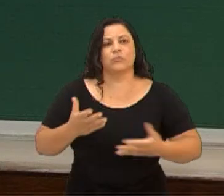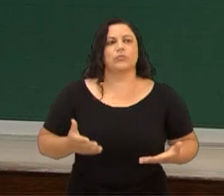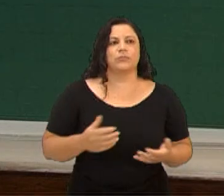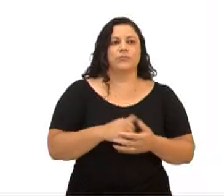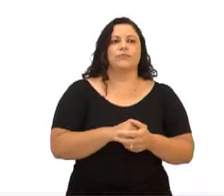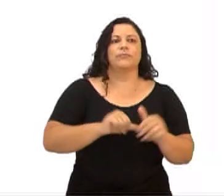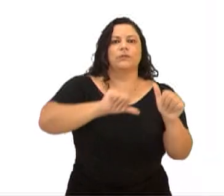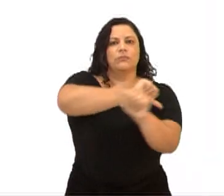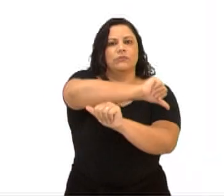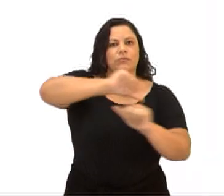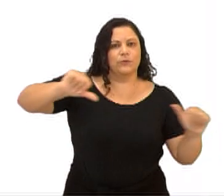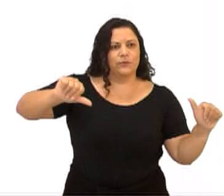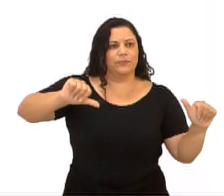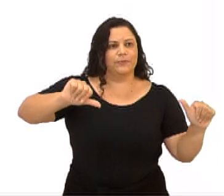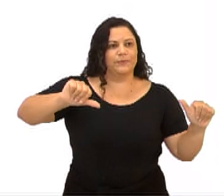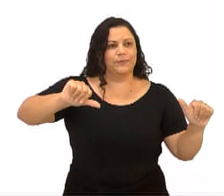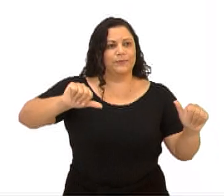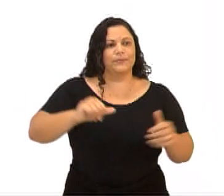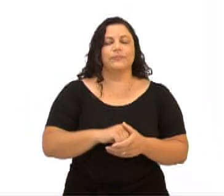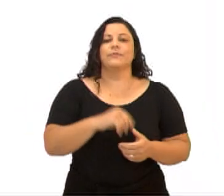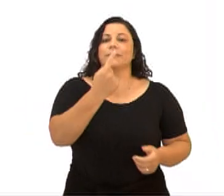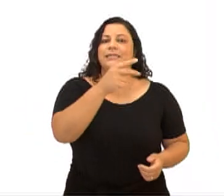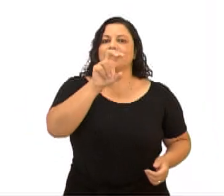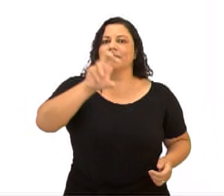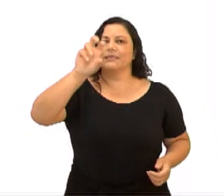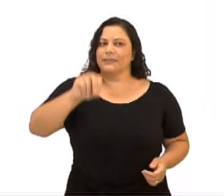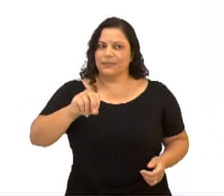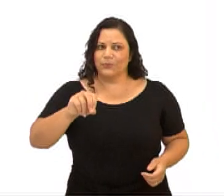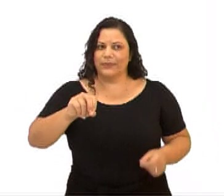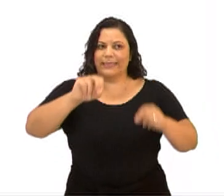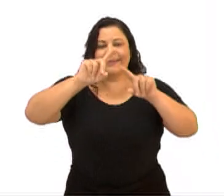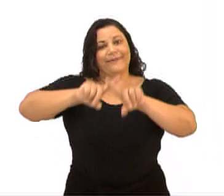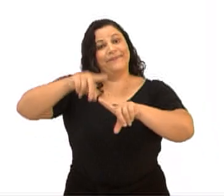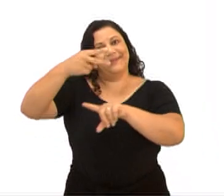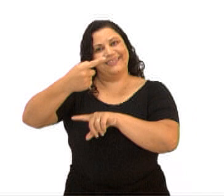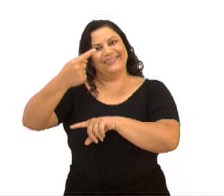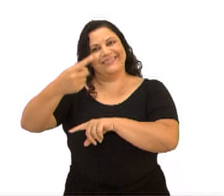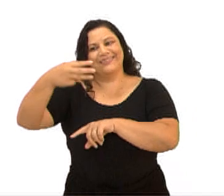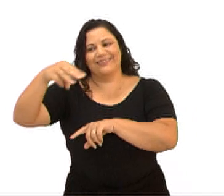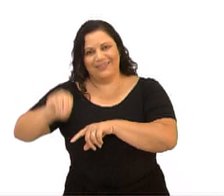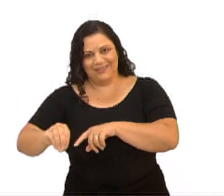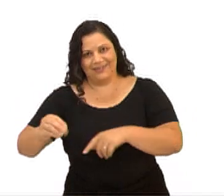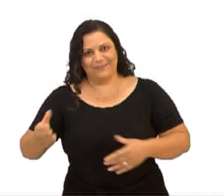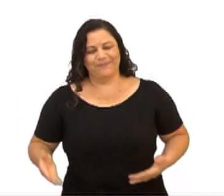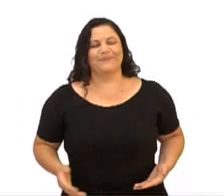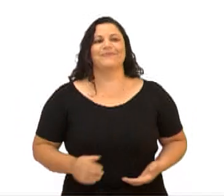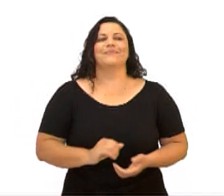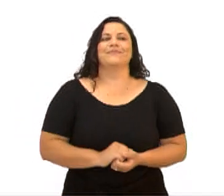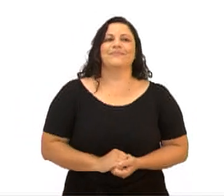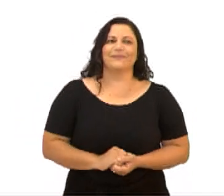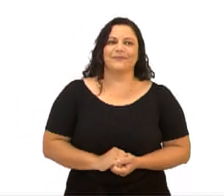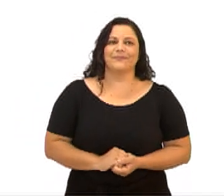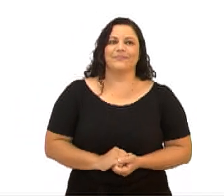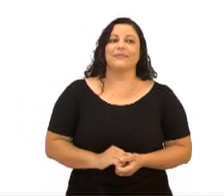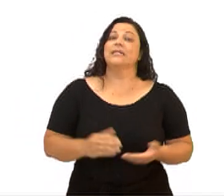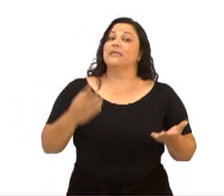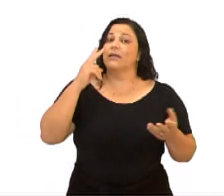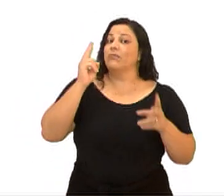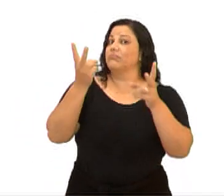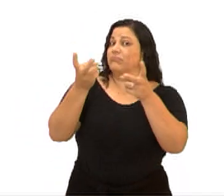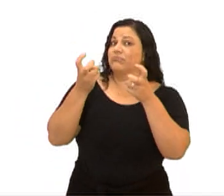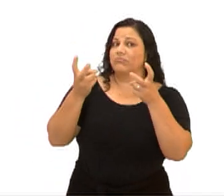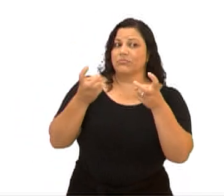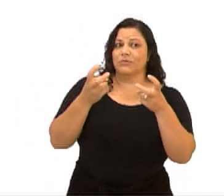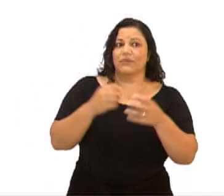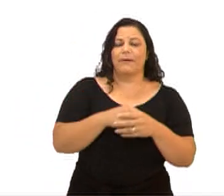substituindo aqui, ó, base vezes altura é 150 vezes 130. Então, olhem aqui,